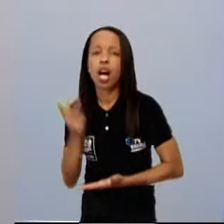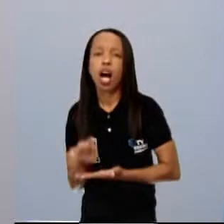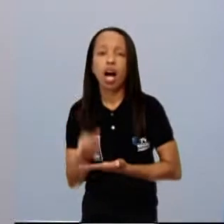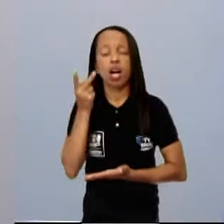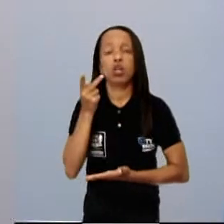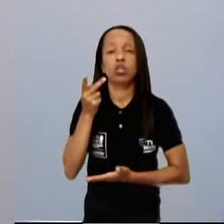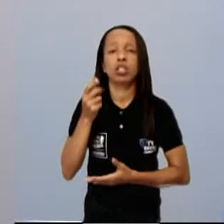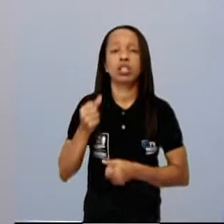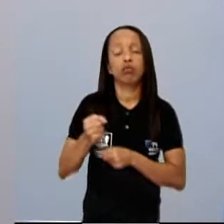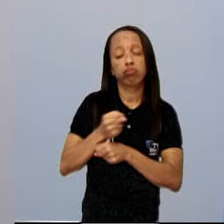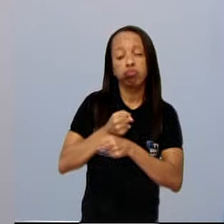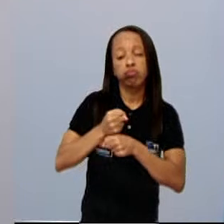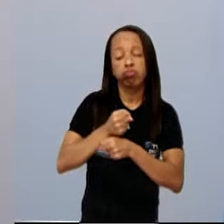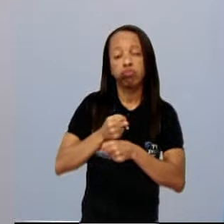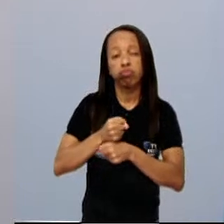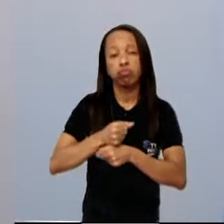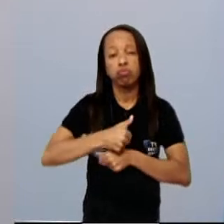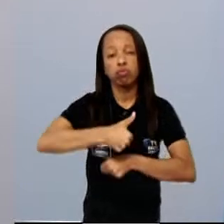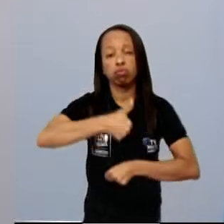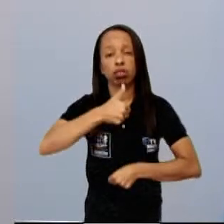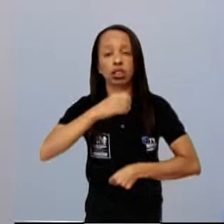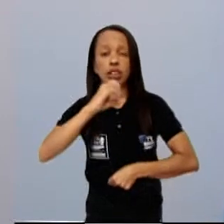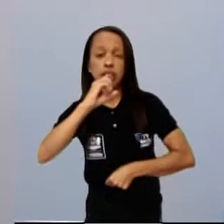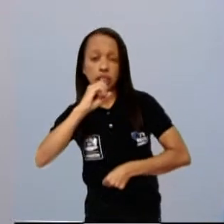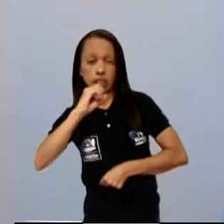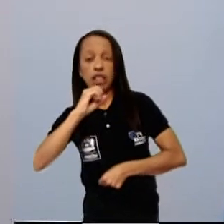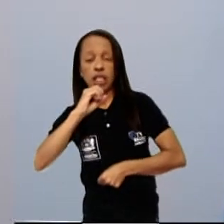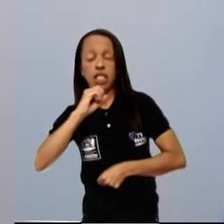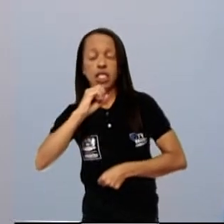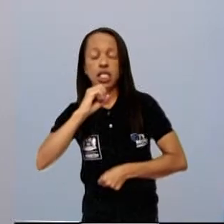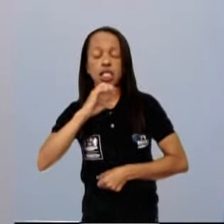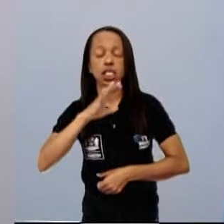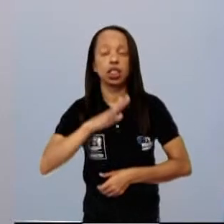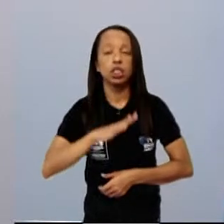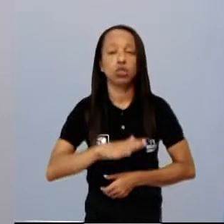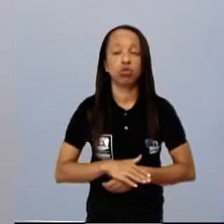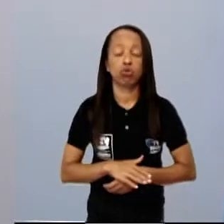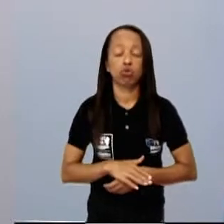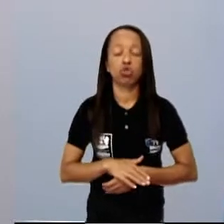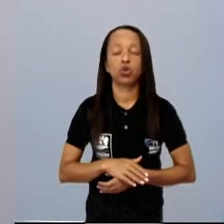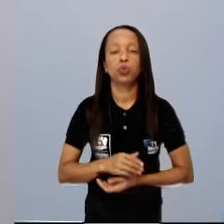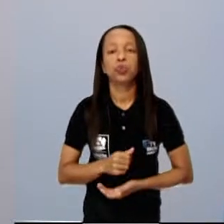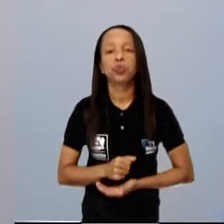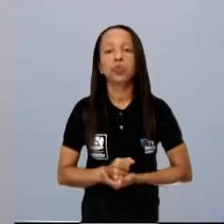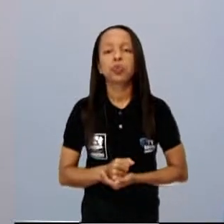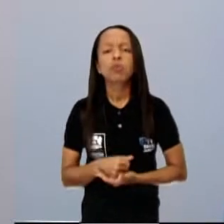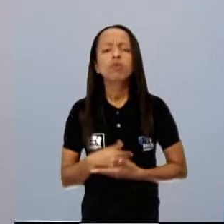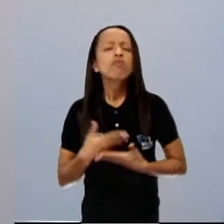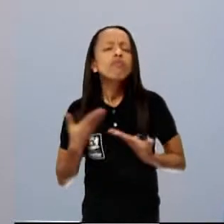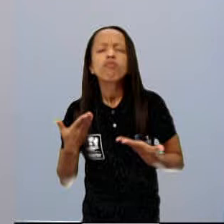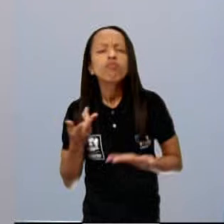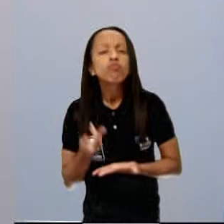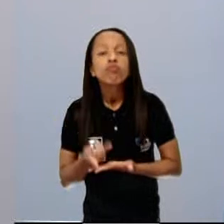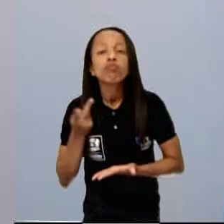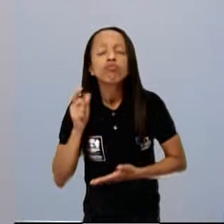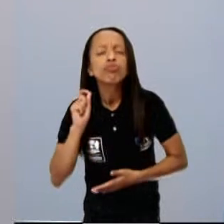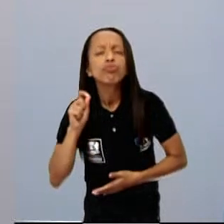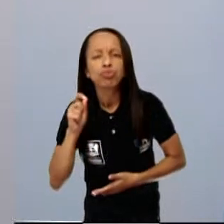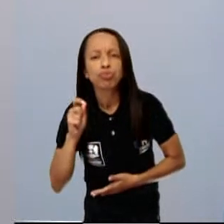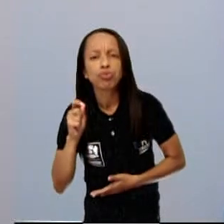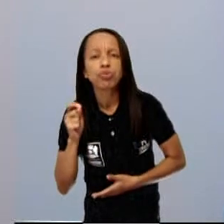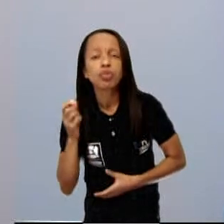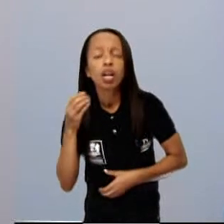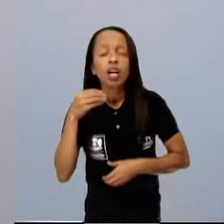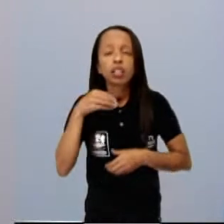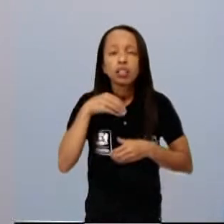entre 1789 e 1799. O que é que acontece? Dentro